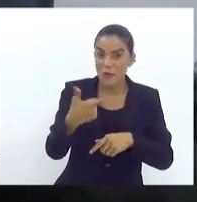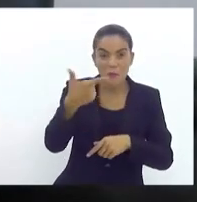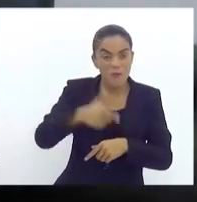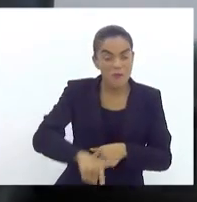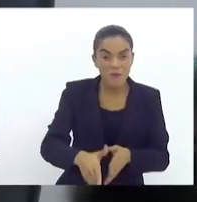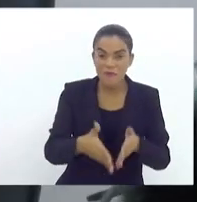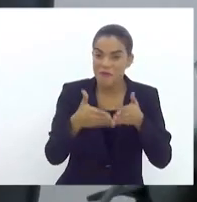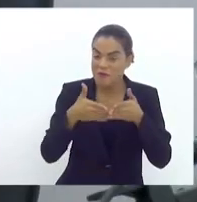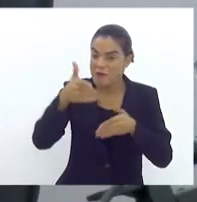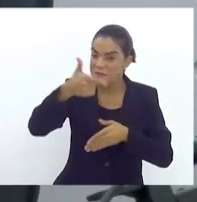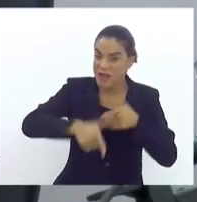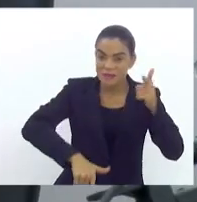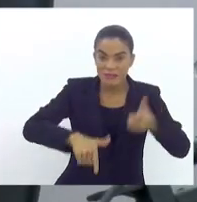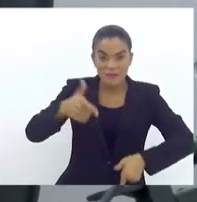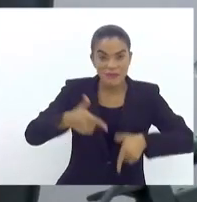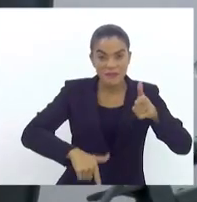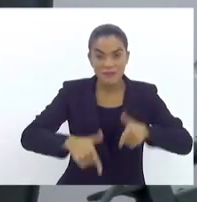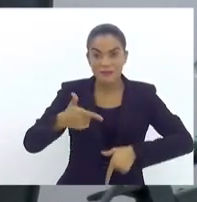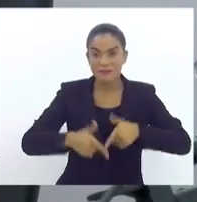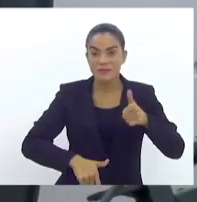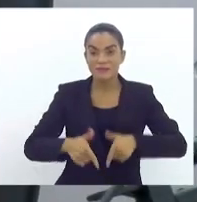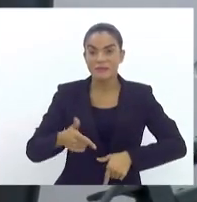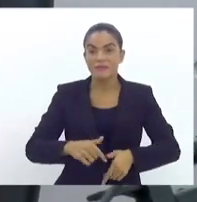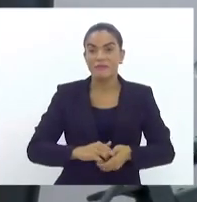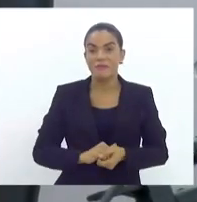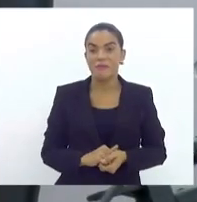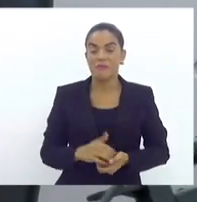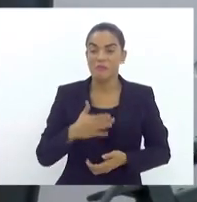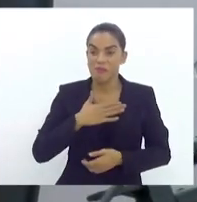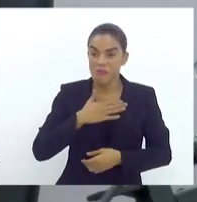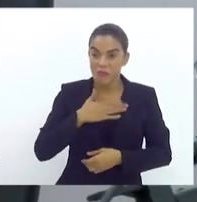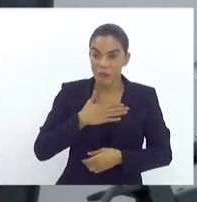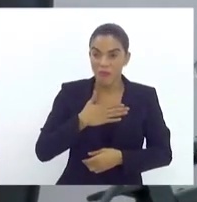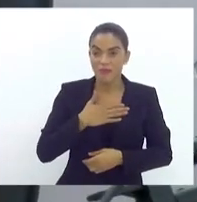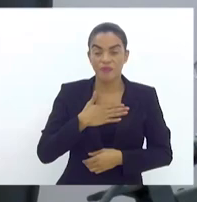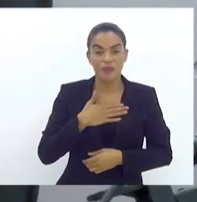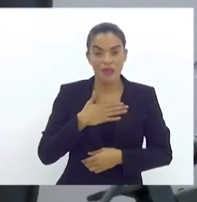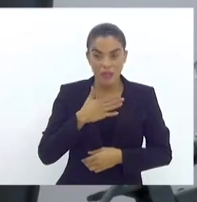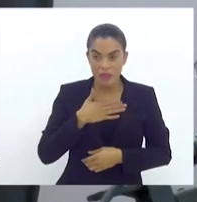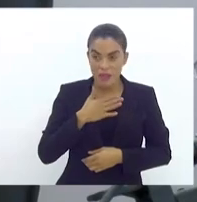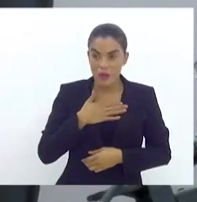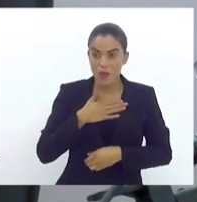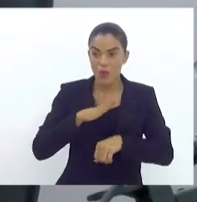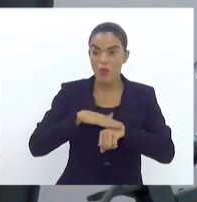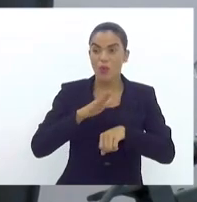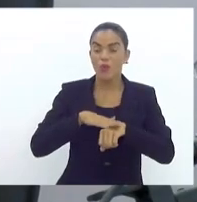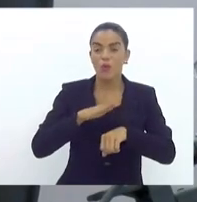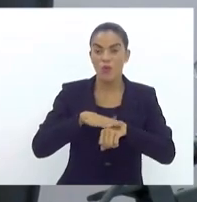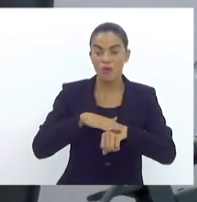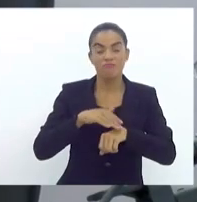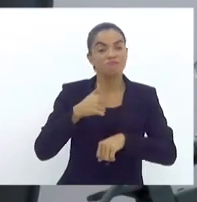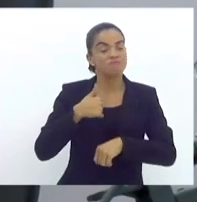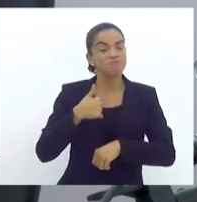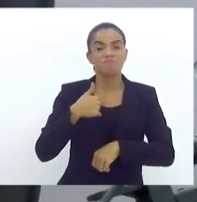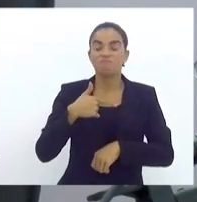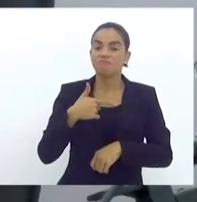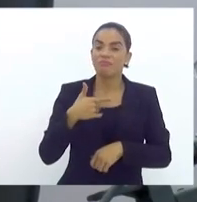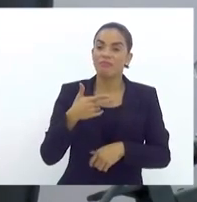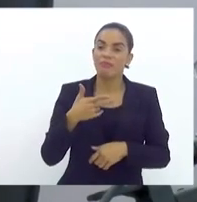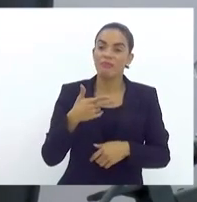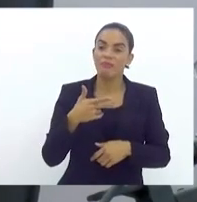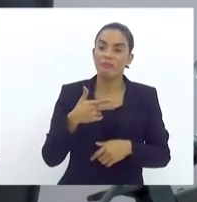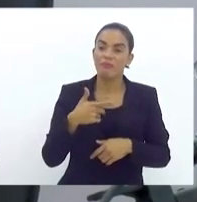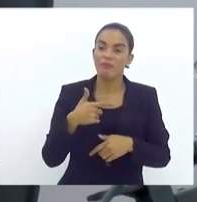mais sabe acho que eu mesma a gente faz as interlocuções acaba fazendo